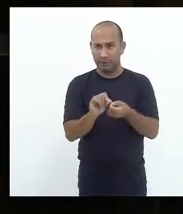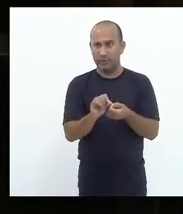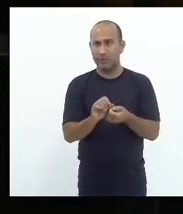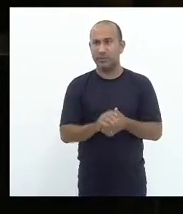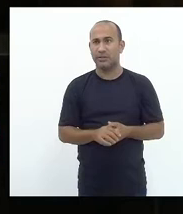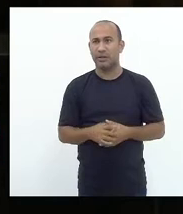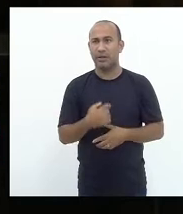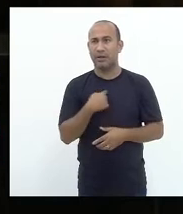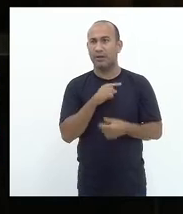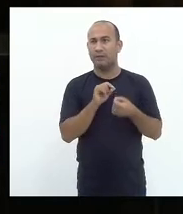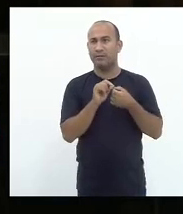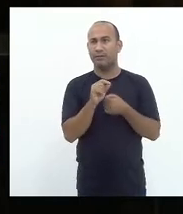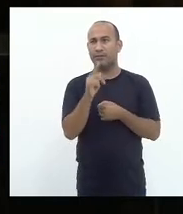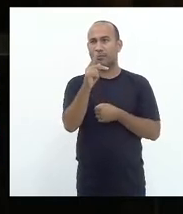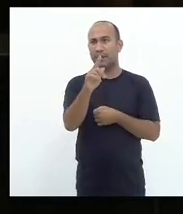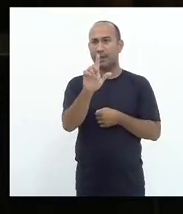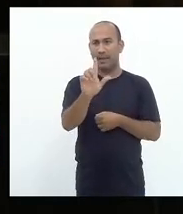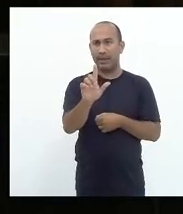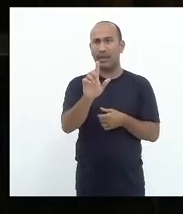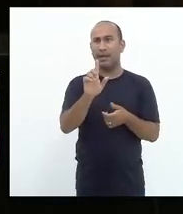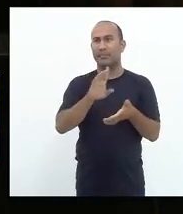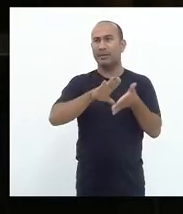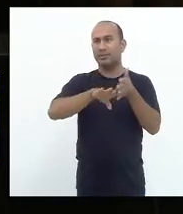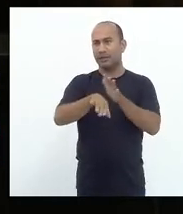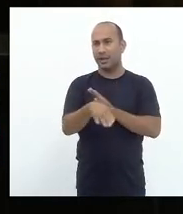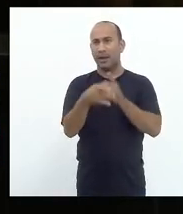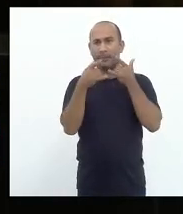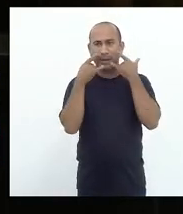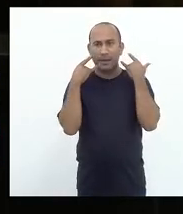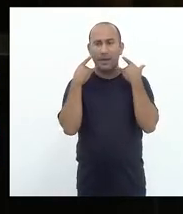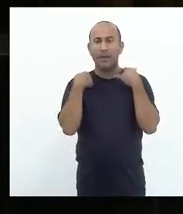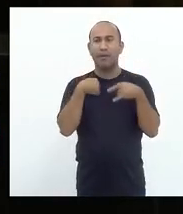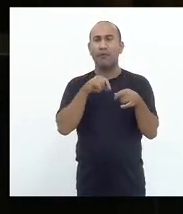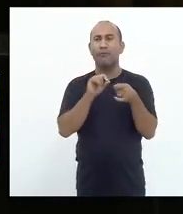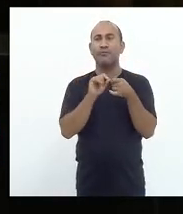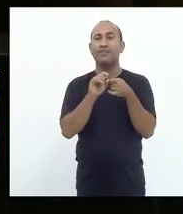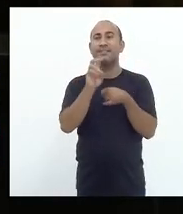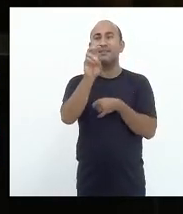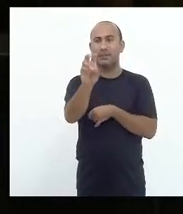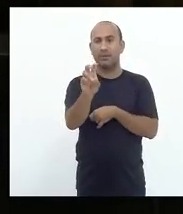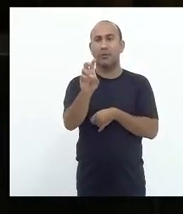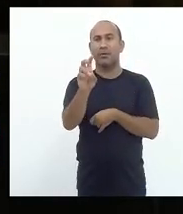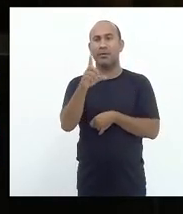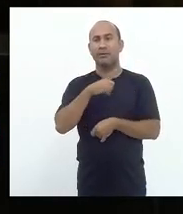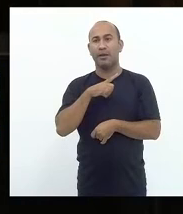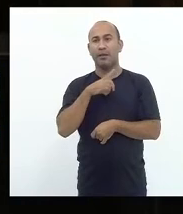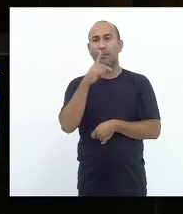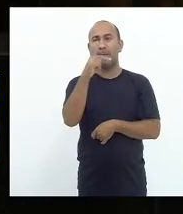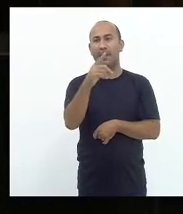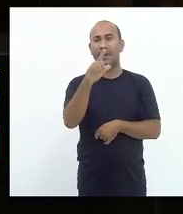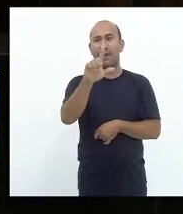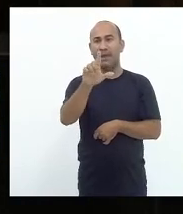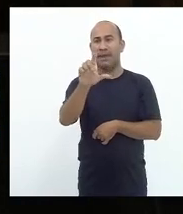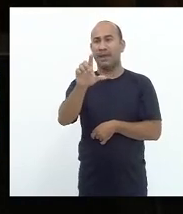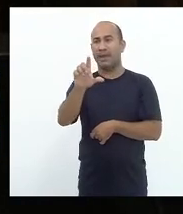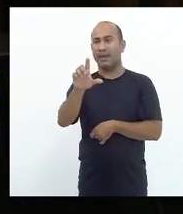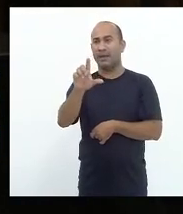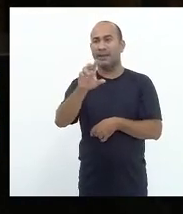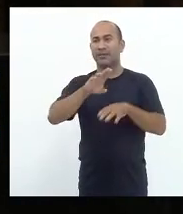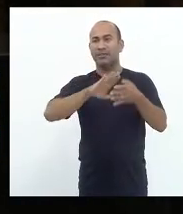não fiz um PL para retirada da máscara, não. Eu não fiz um, eu fiz 5. Eu tenho PL de retirada da máscara aqui desde